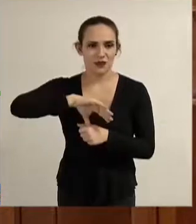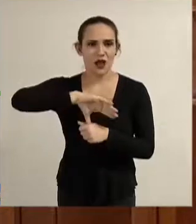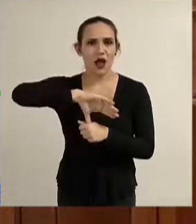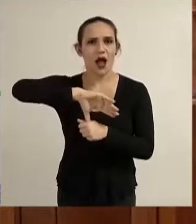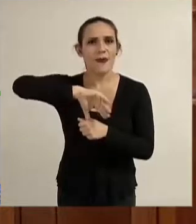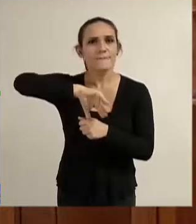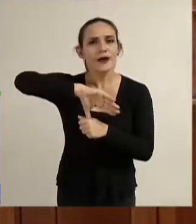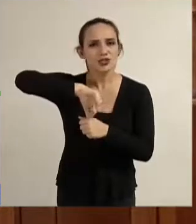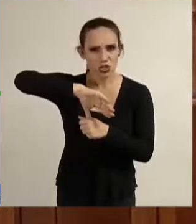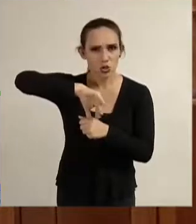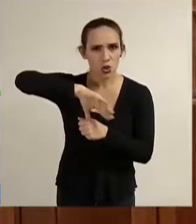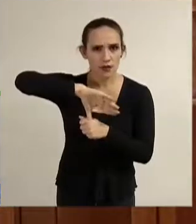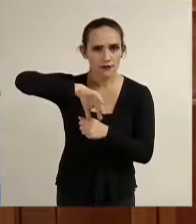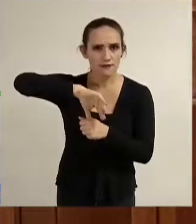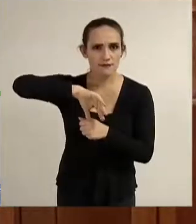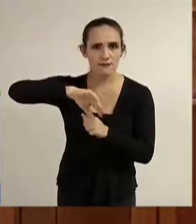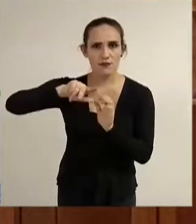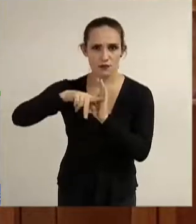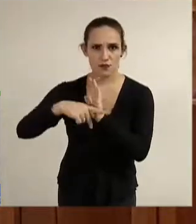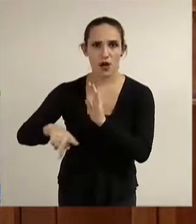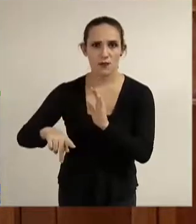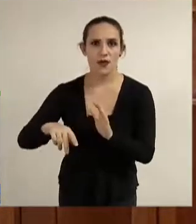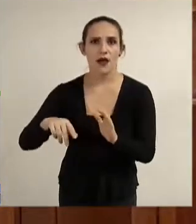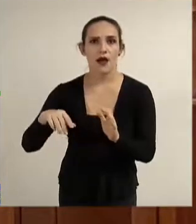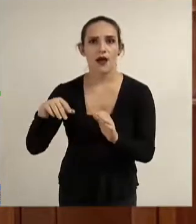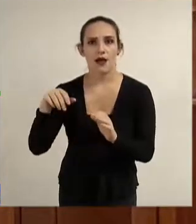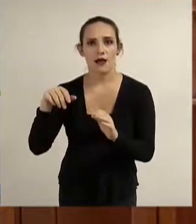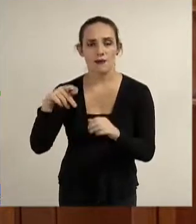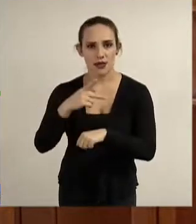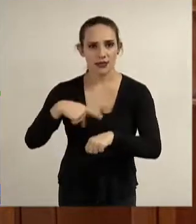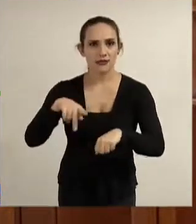embaixadora da Áustria aqui no Brasil, ela ficou muito